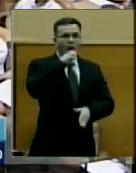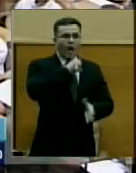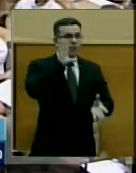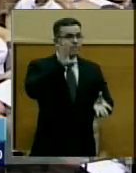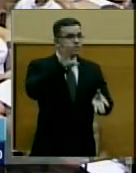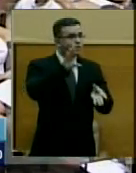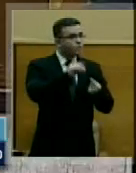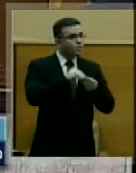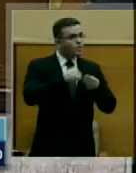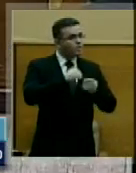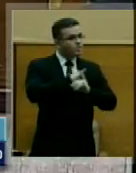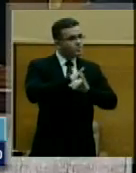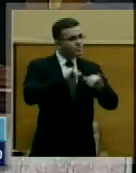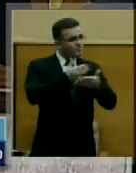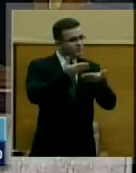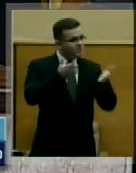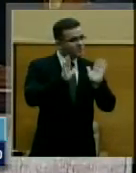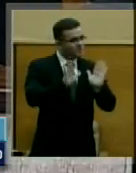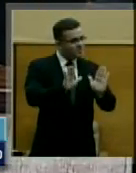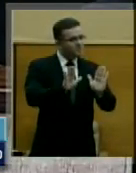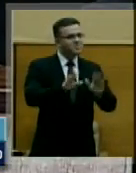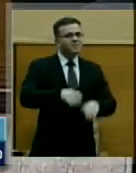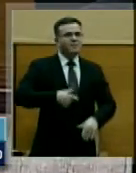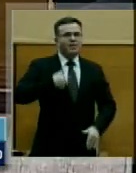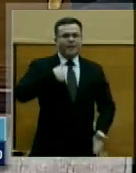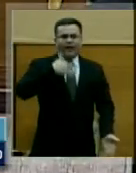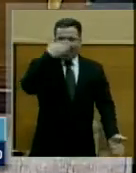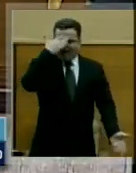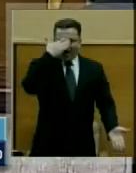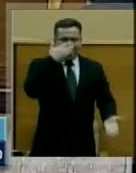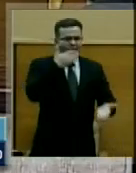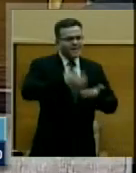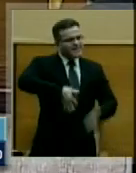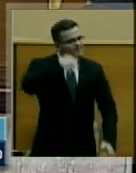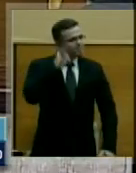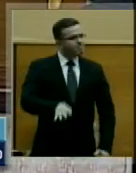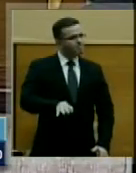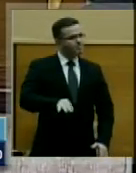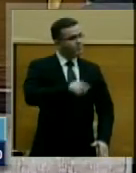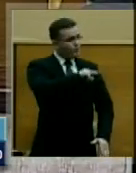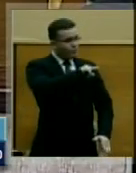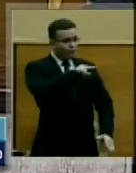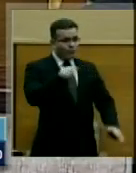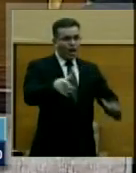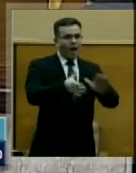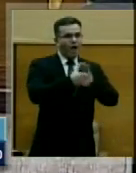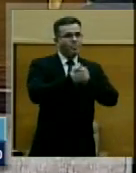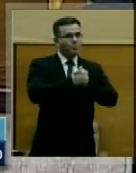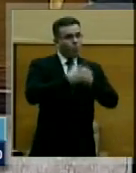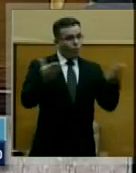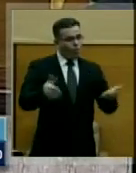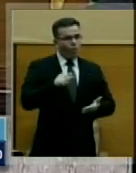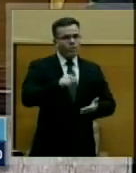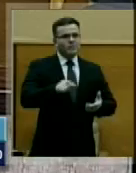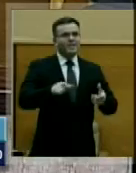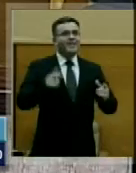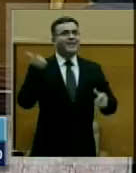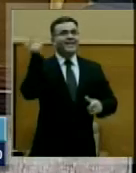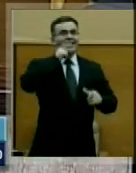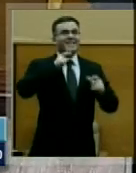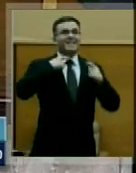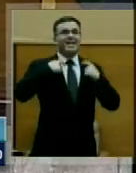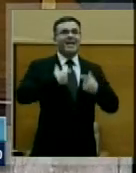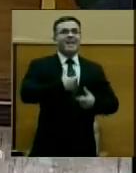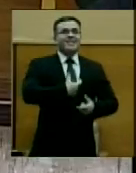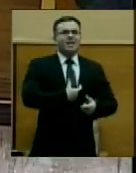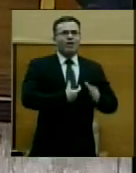seguinte: eu tenho absoluta certeza de que nenhum dos homenageados aqui gostaria de estar ganhando essa medalha ou pensaram